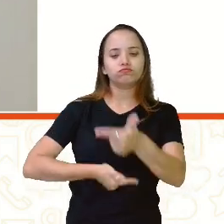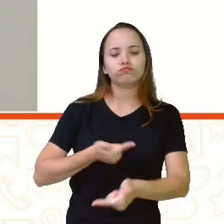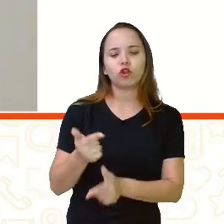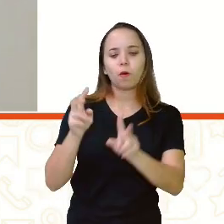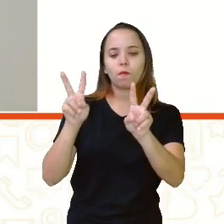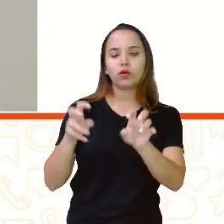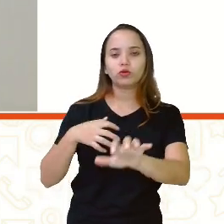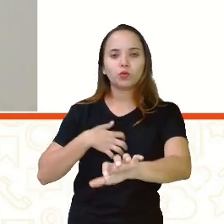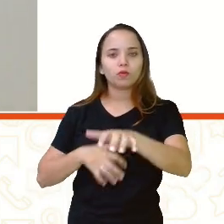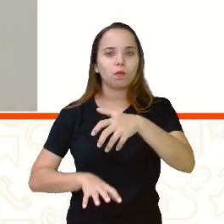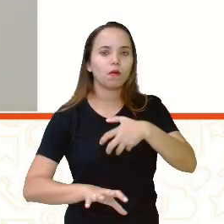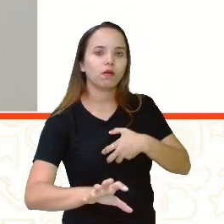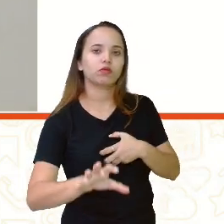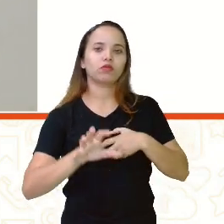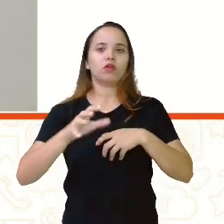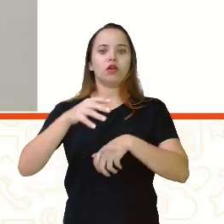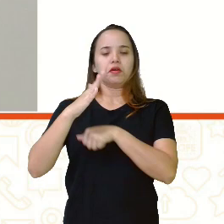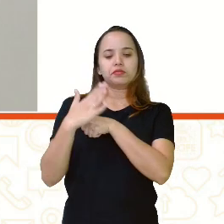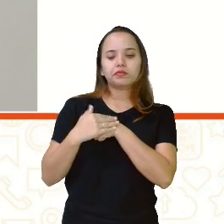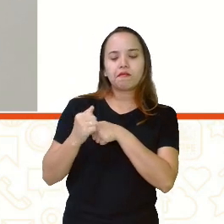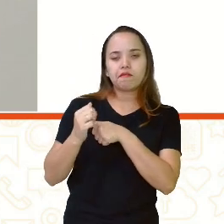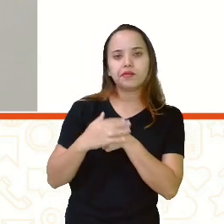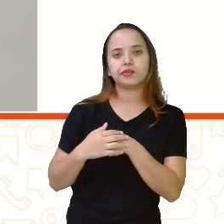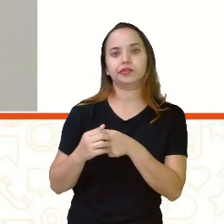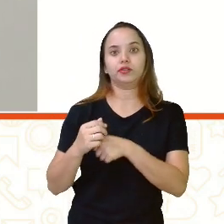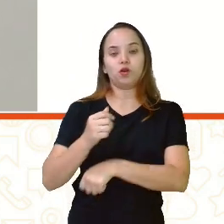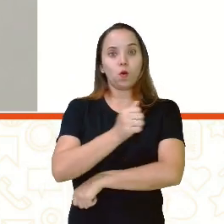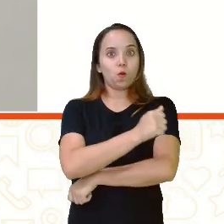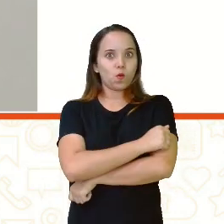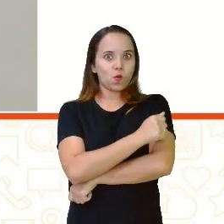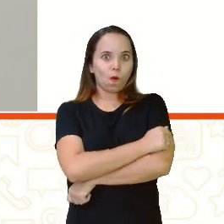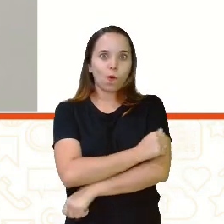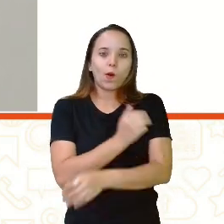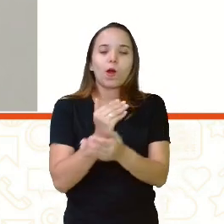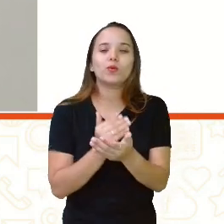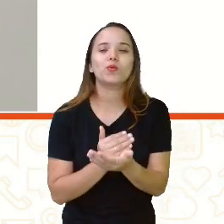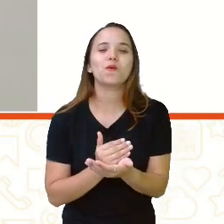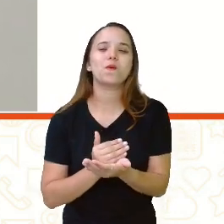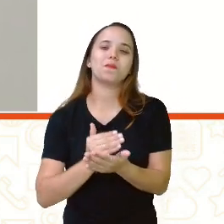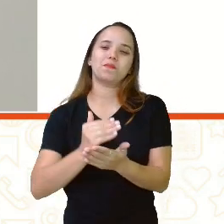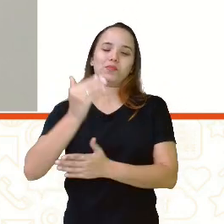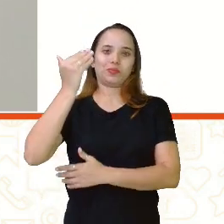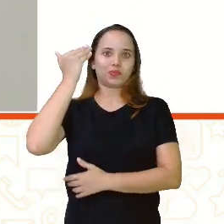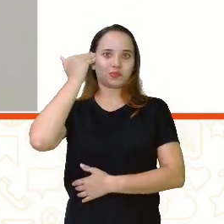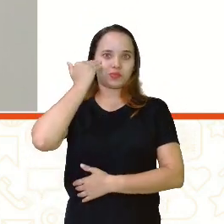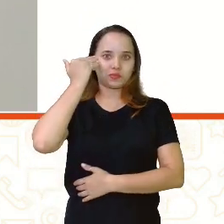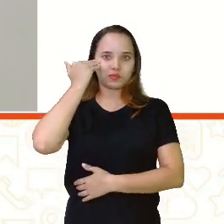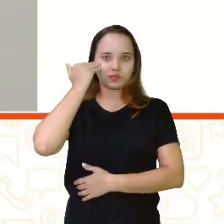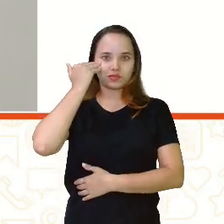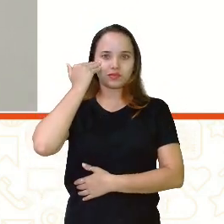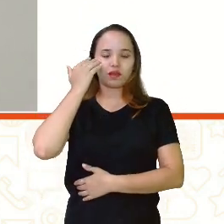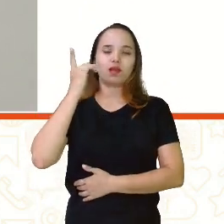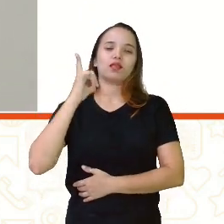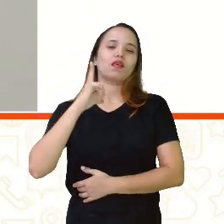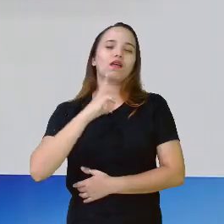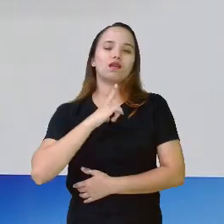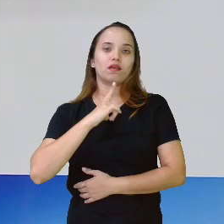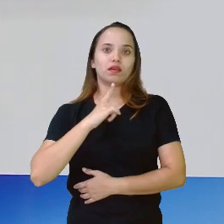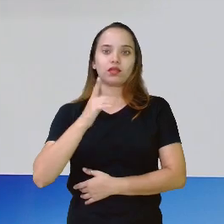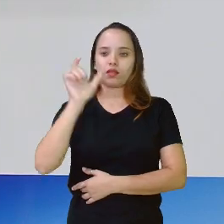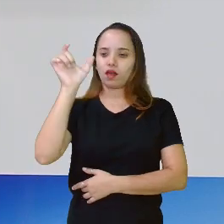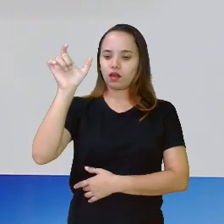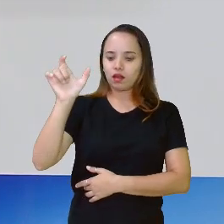empatia, essa afetividade, os estudantes eles começam a entender que existe a